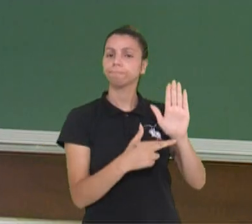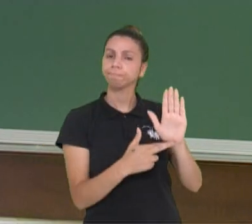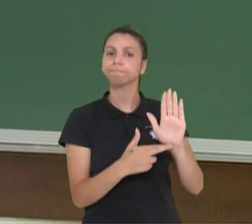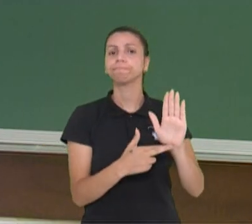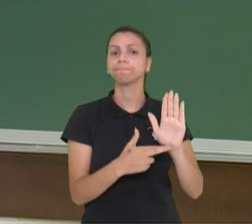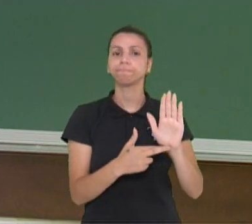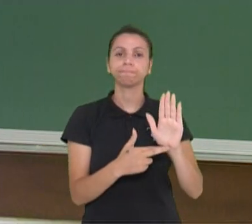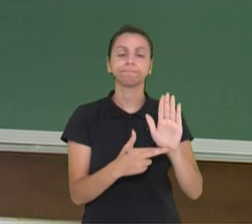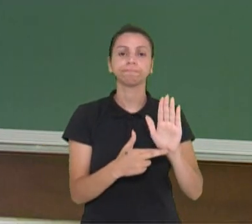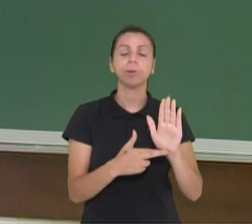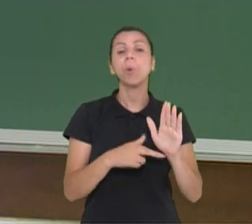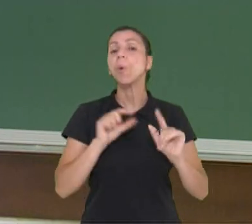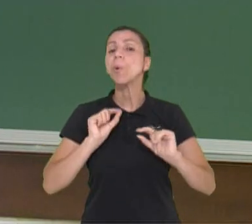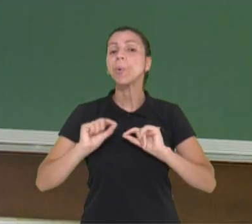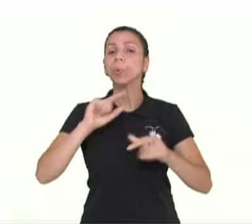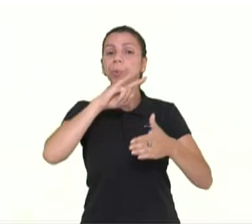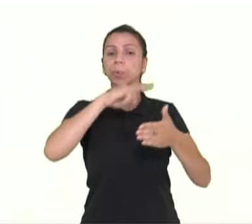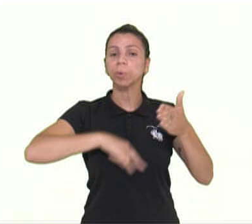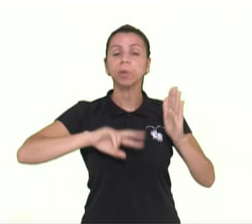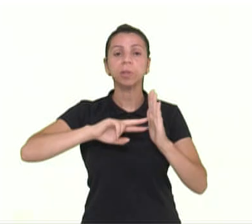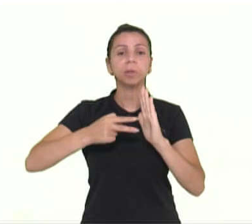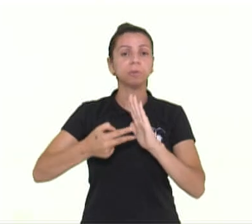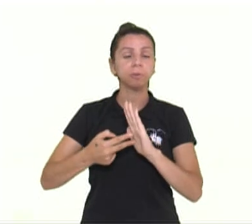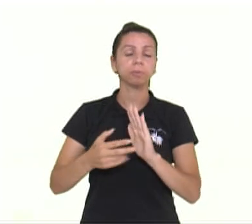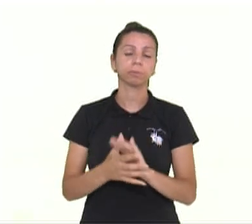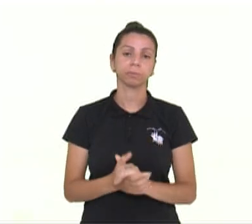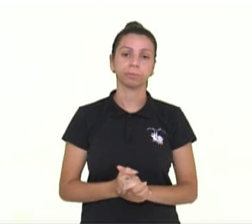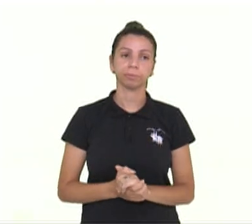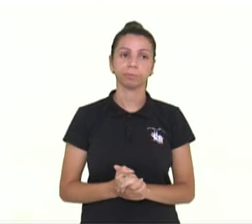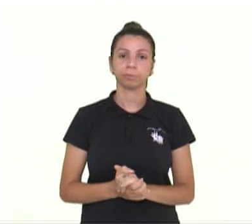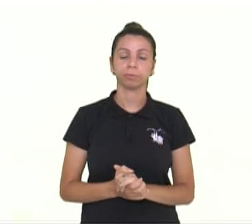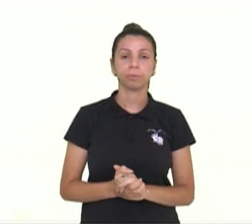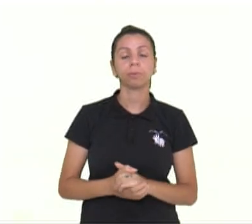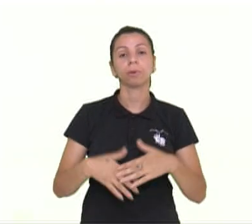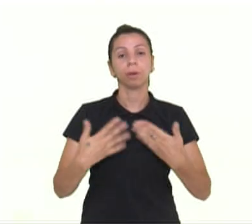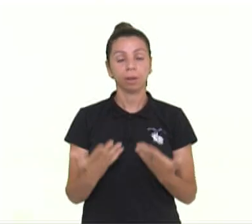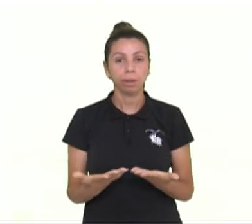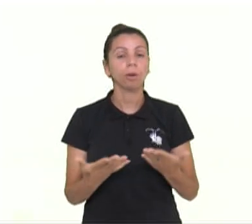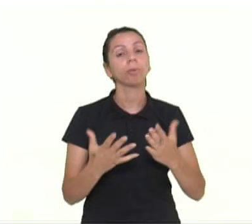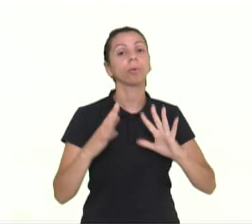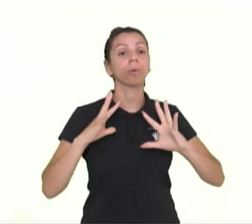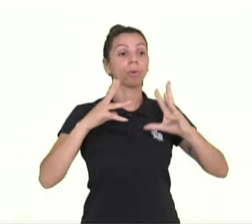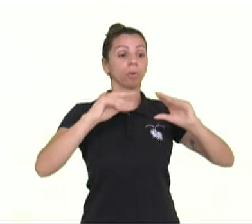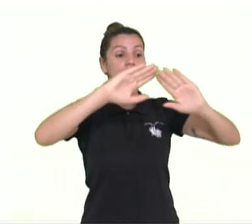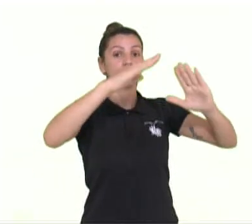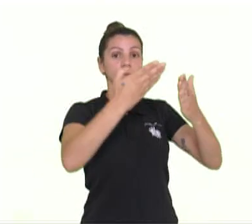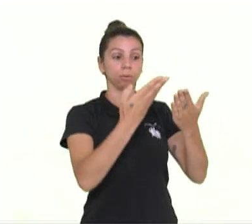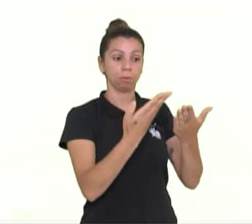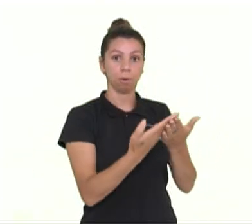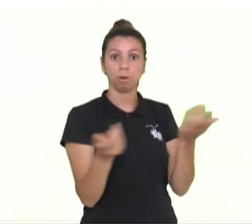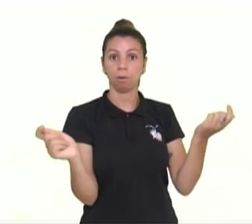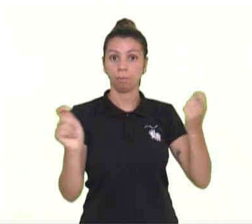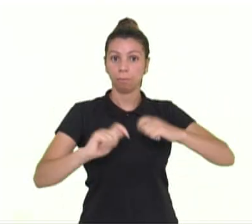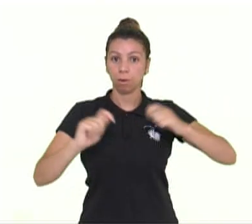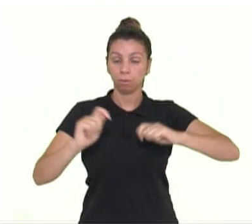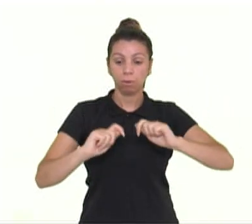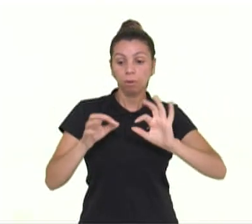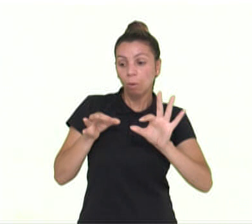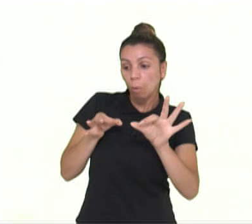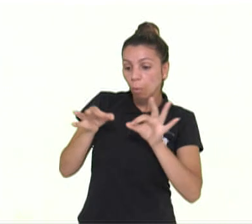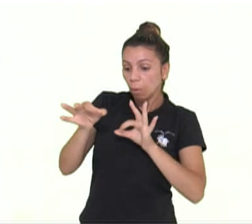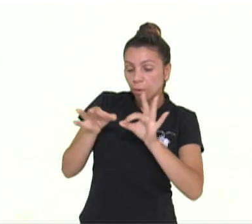O que é este documento? Olha lá, é um instrumento que todas as instituições têm para organizar